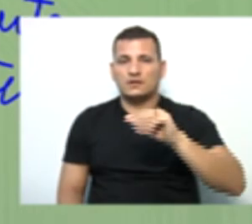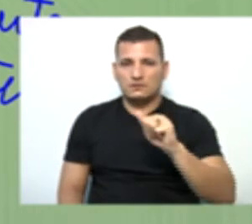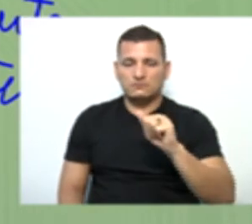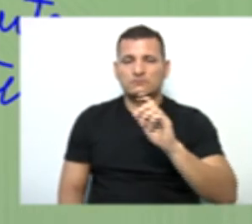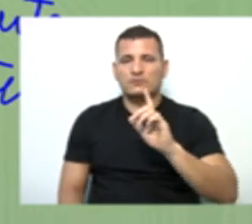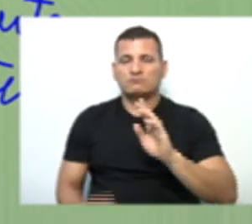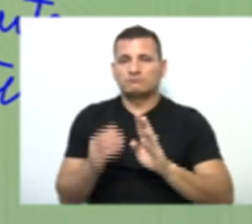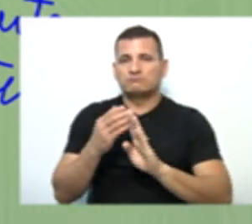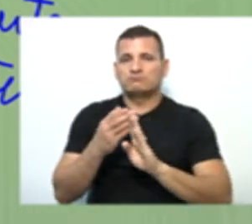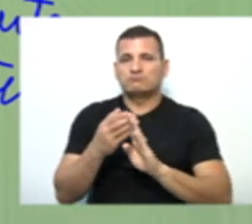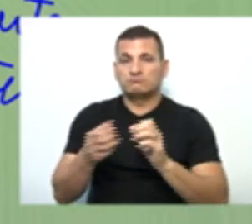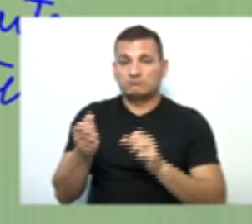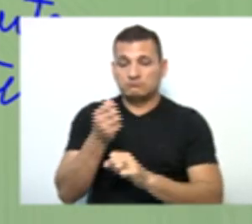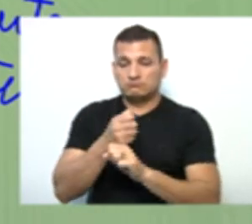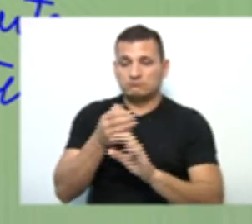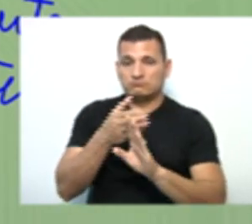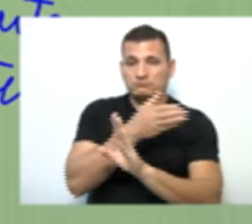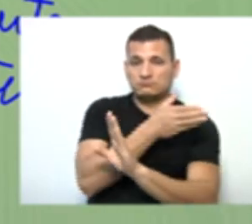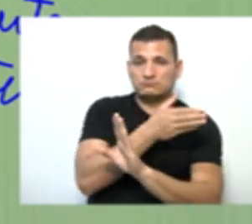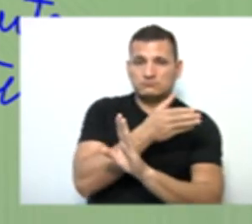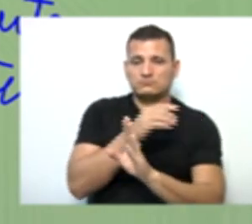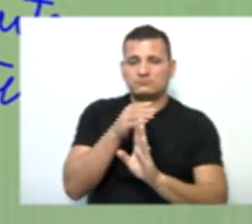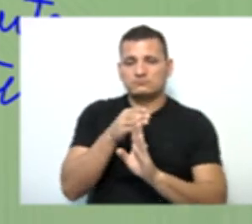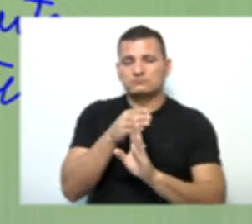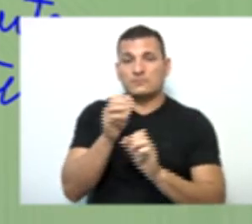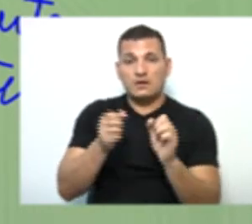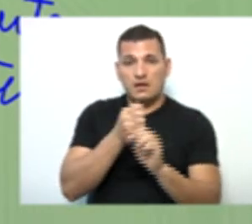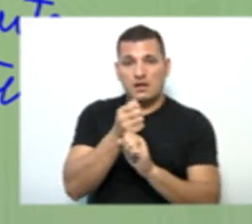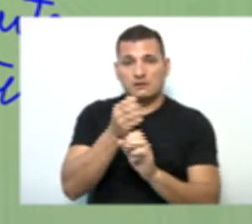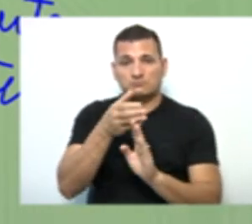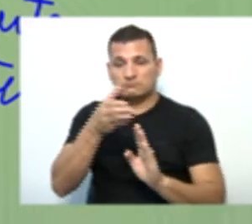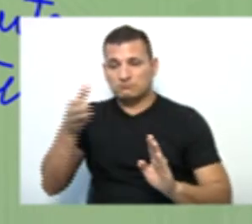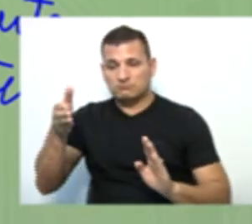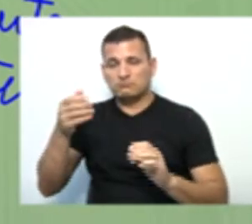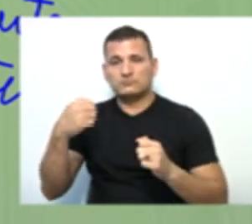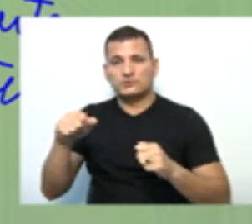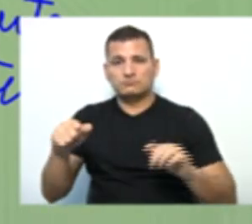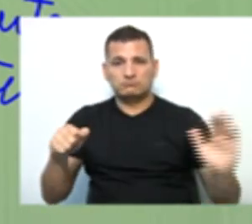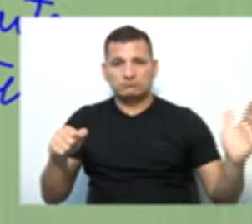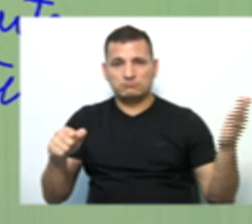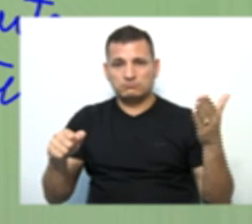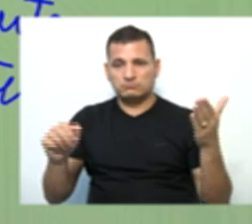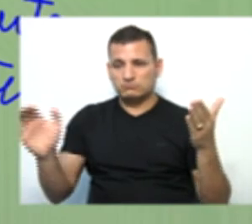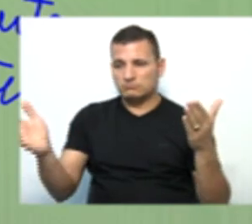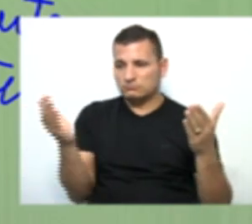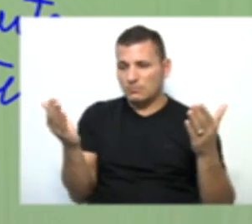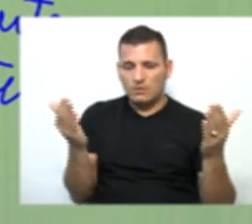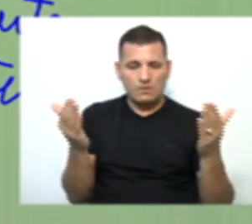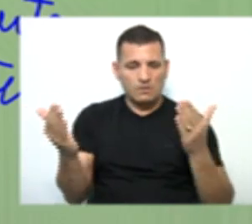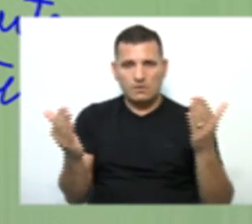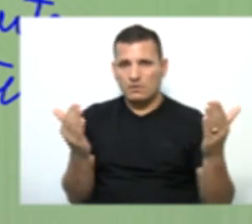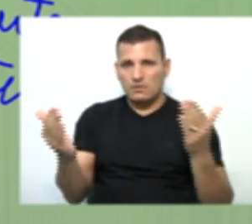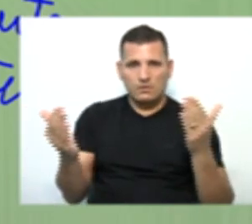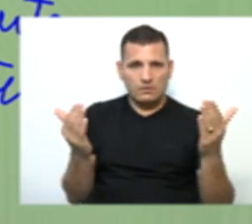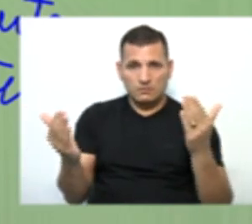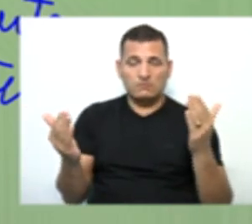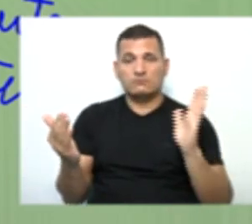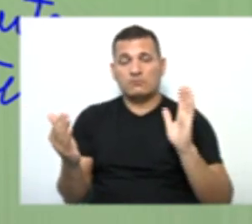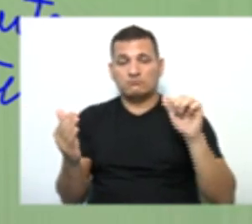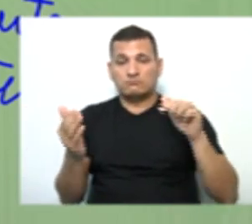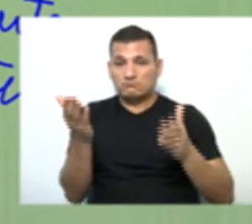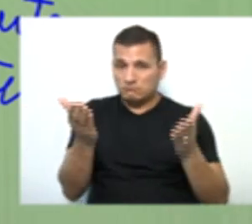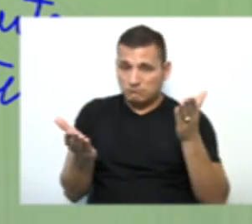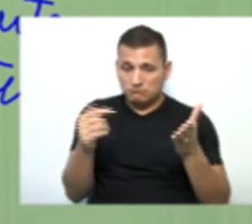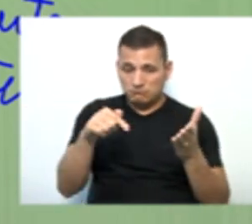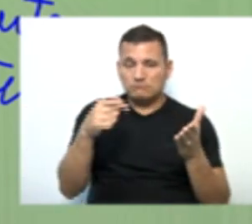Então, sempre o balanço patrimonial deve vir as informações do